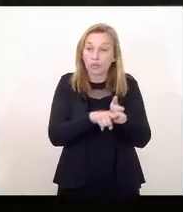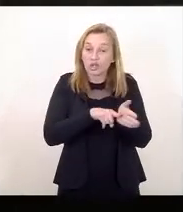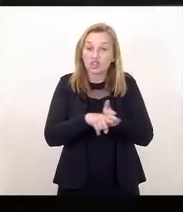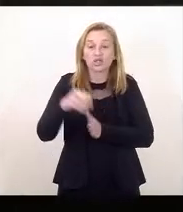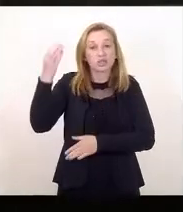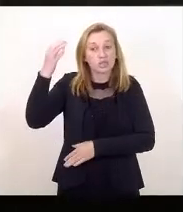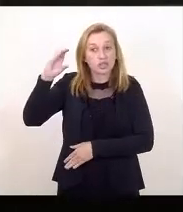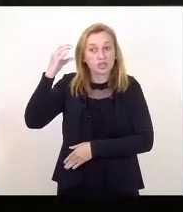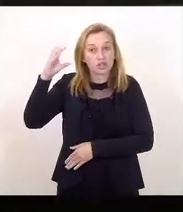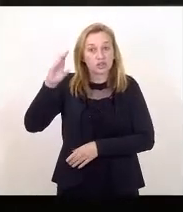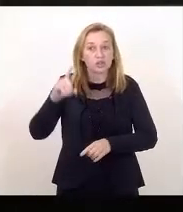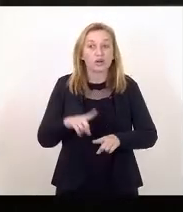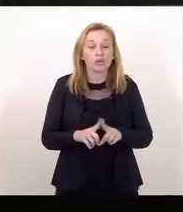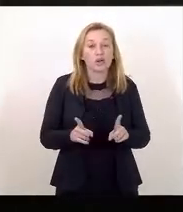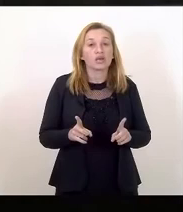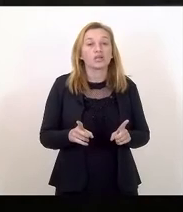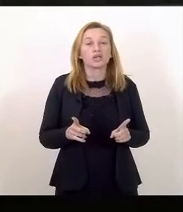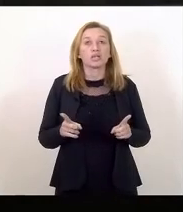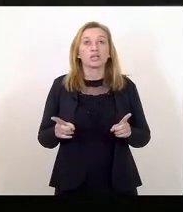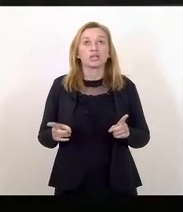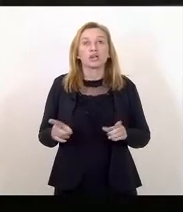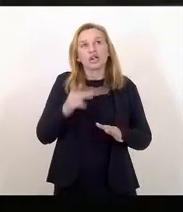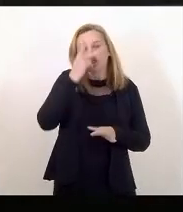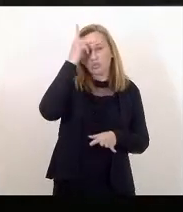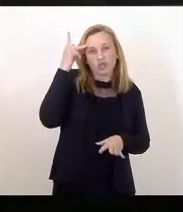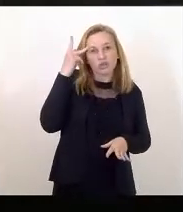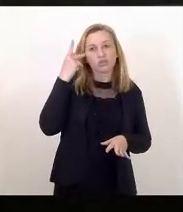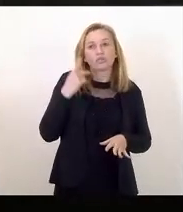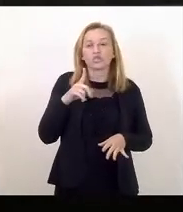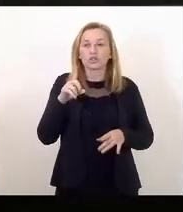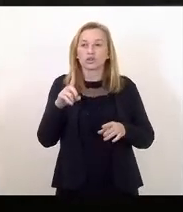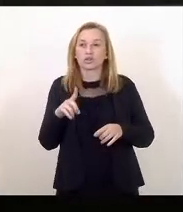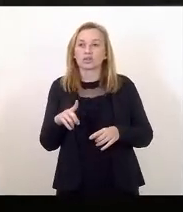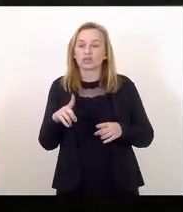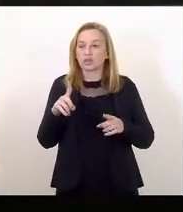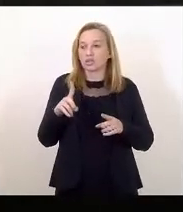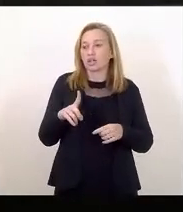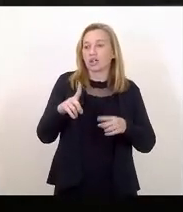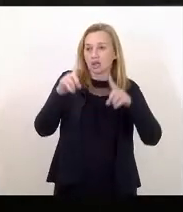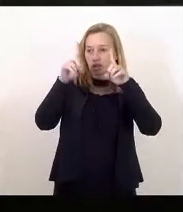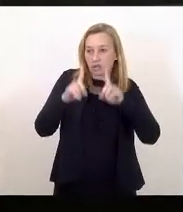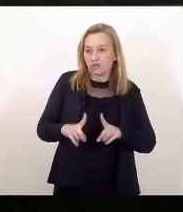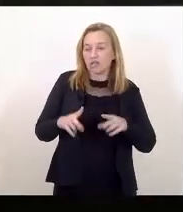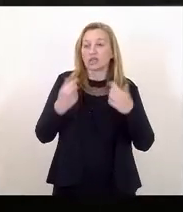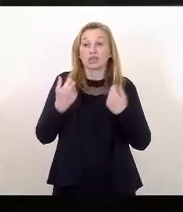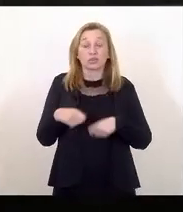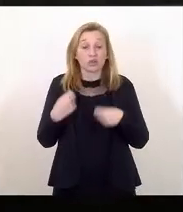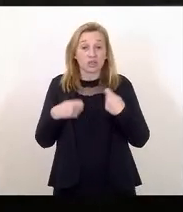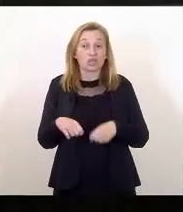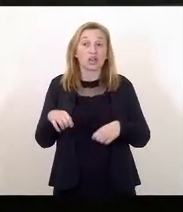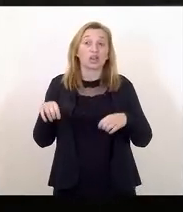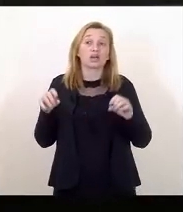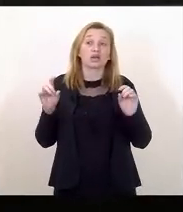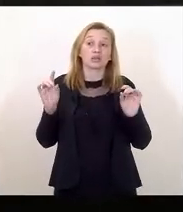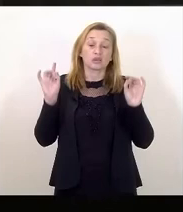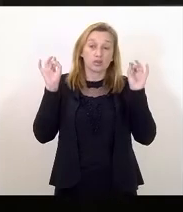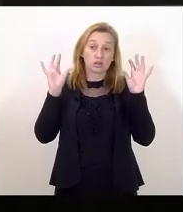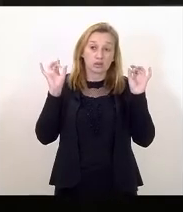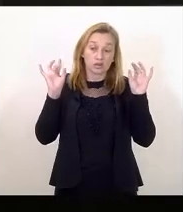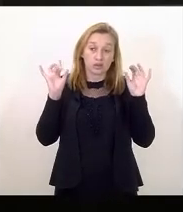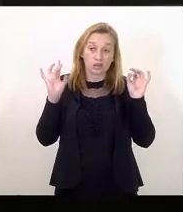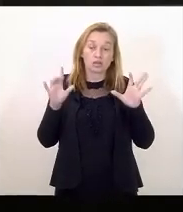científica, mas na questão das pessoas portadoras de necessidades especiais, sem dúvida nenhuma, uma